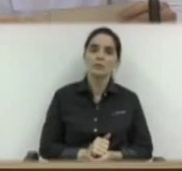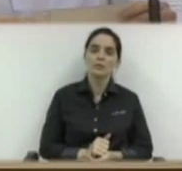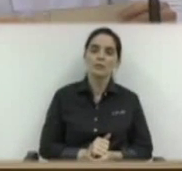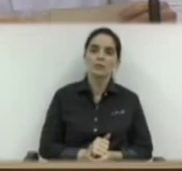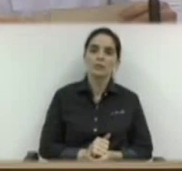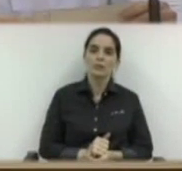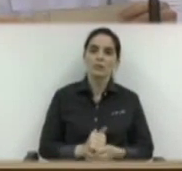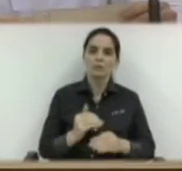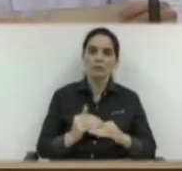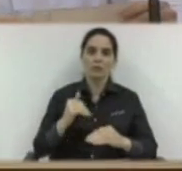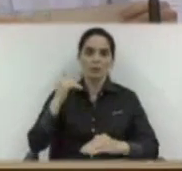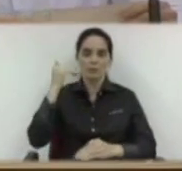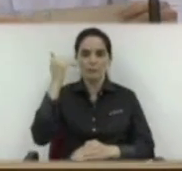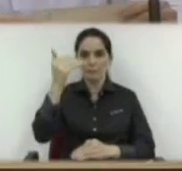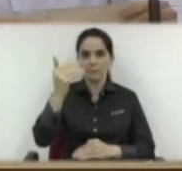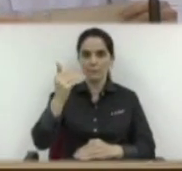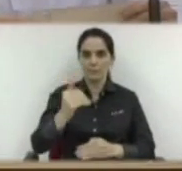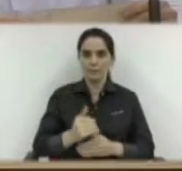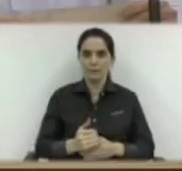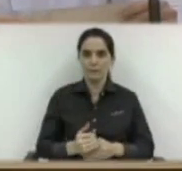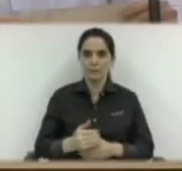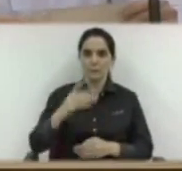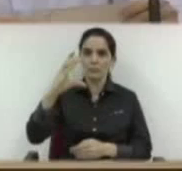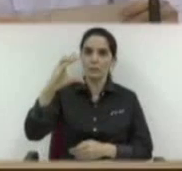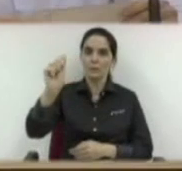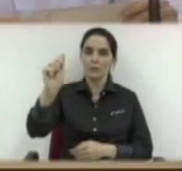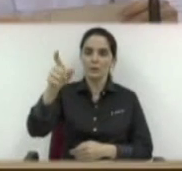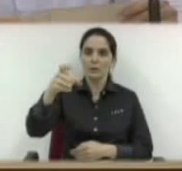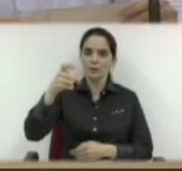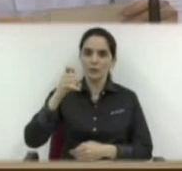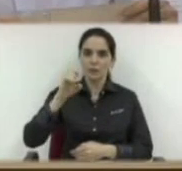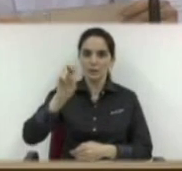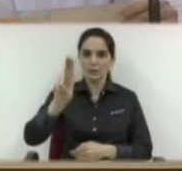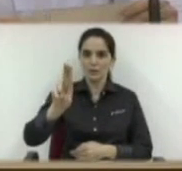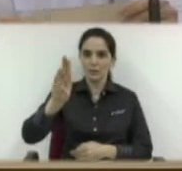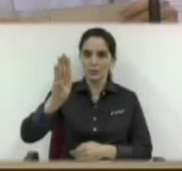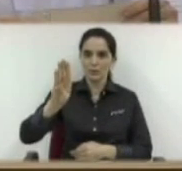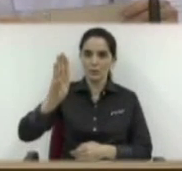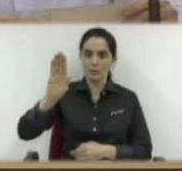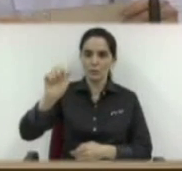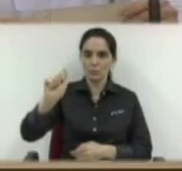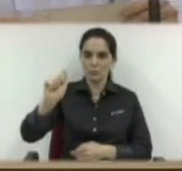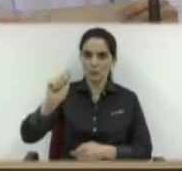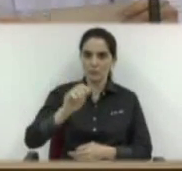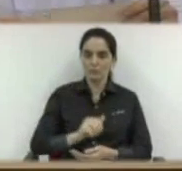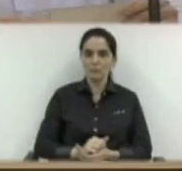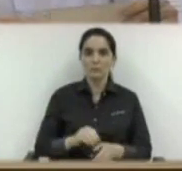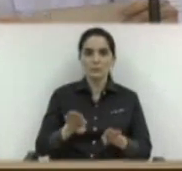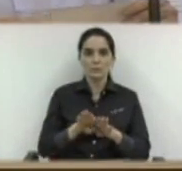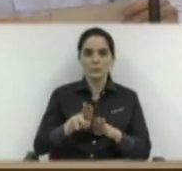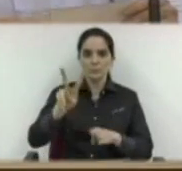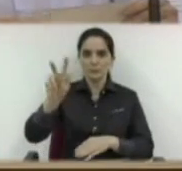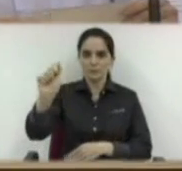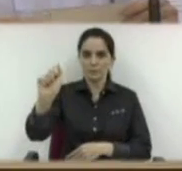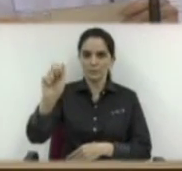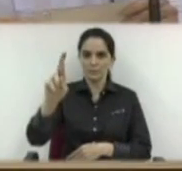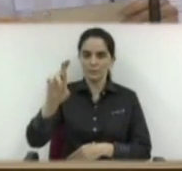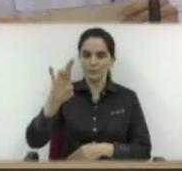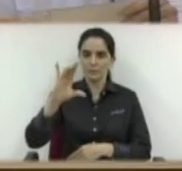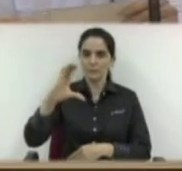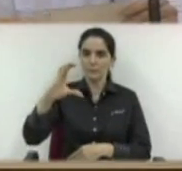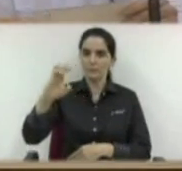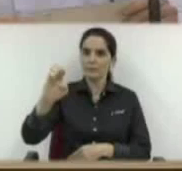ao aumento de casos de cachumba e também o varicela zoster,